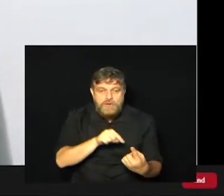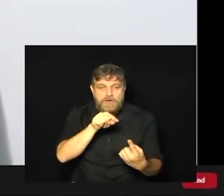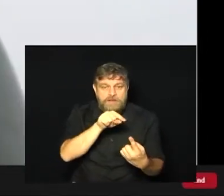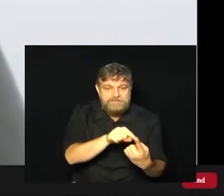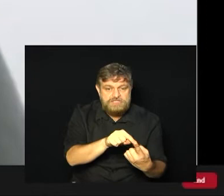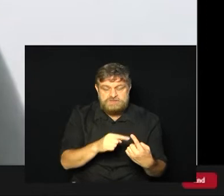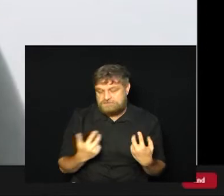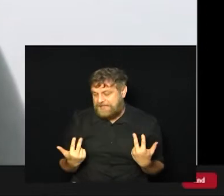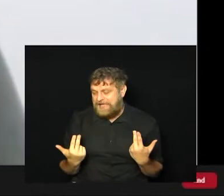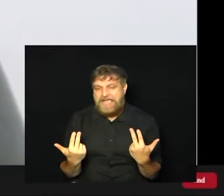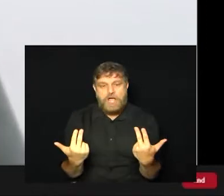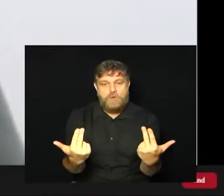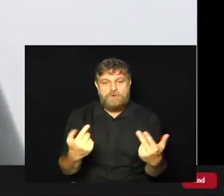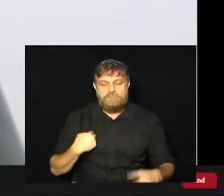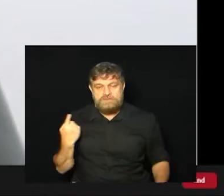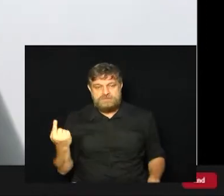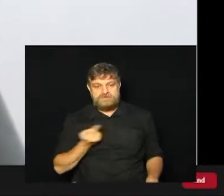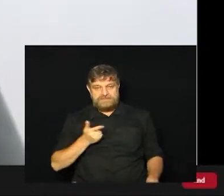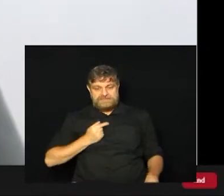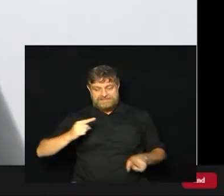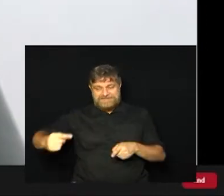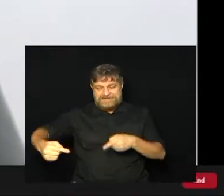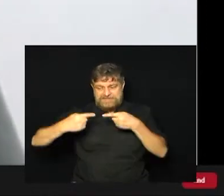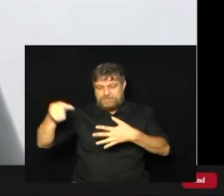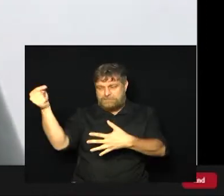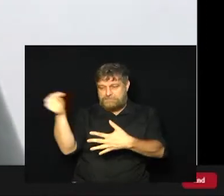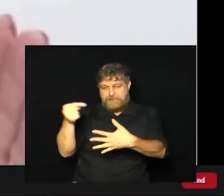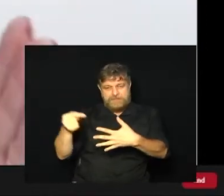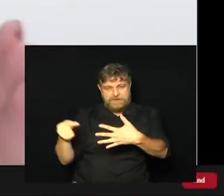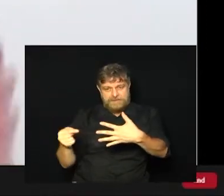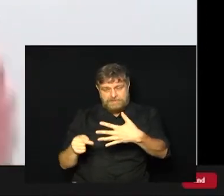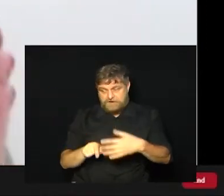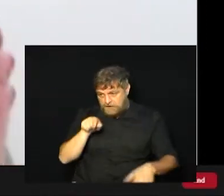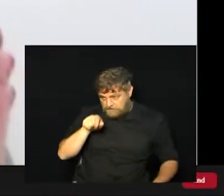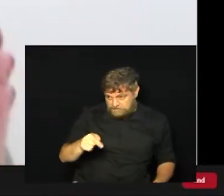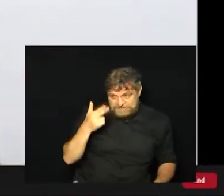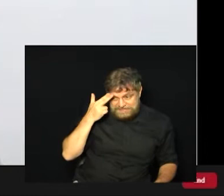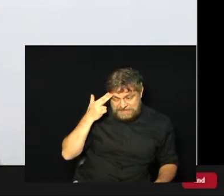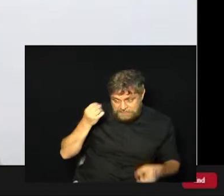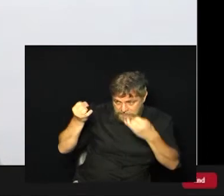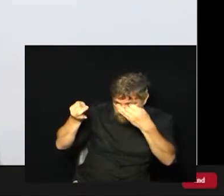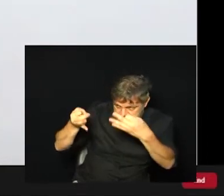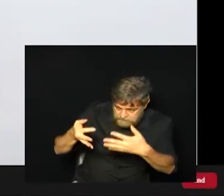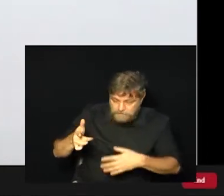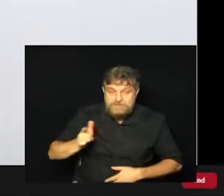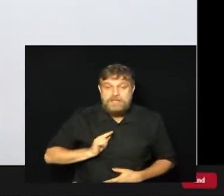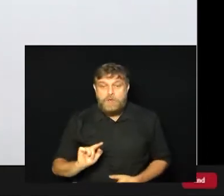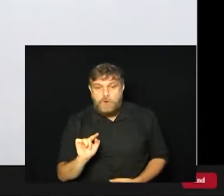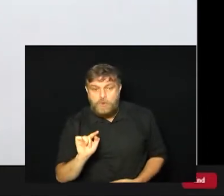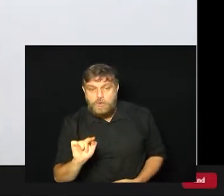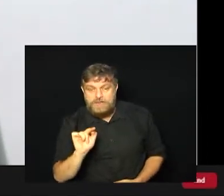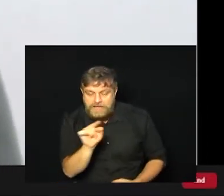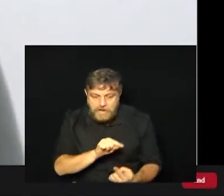mesma forma. E aqui vem alguns desafios, que é como bem você falou agora há pouco, Gabriel, que é ter